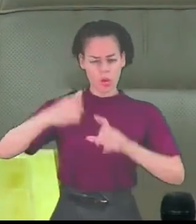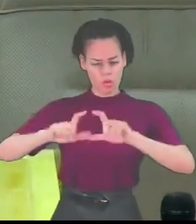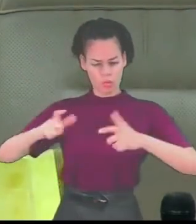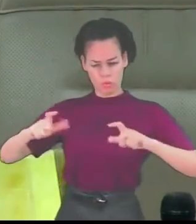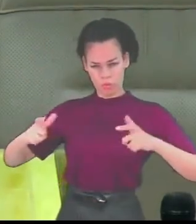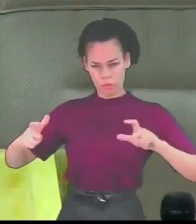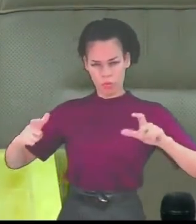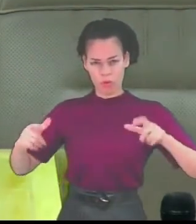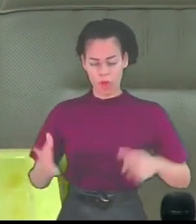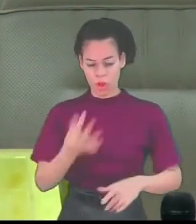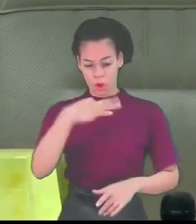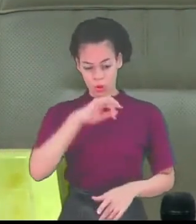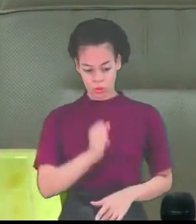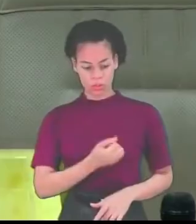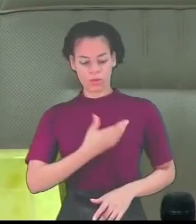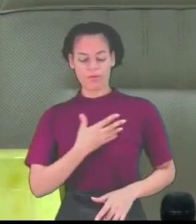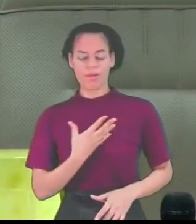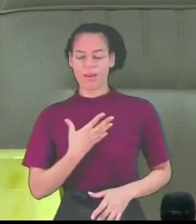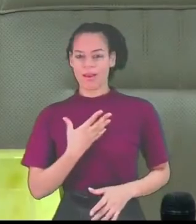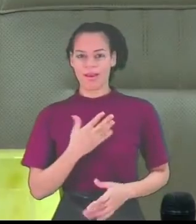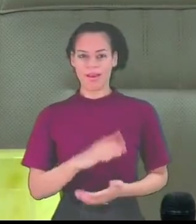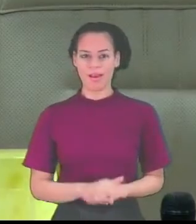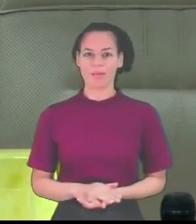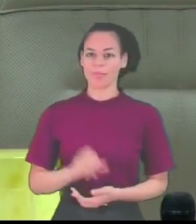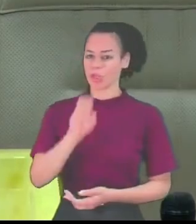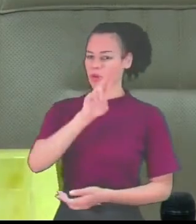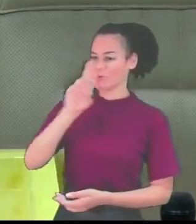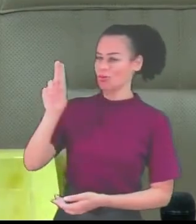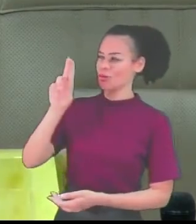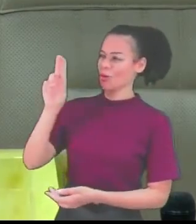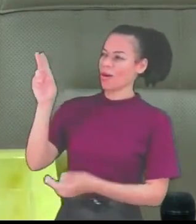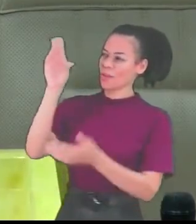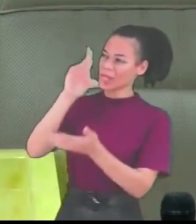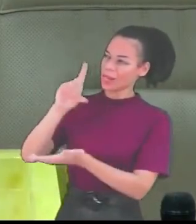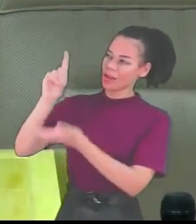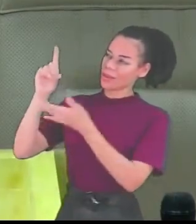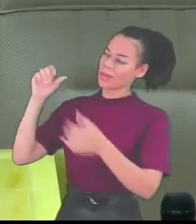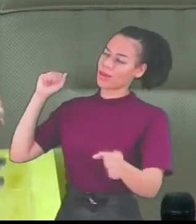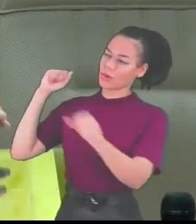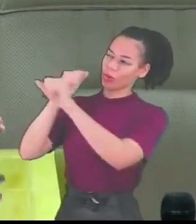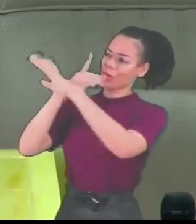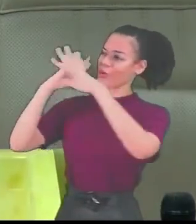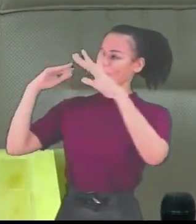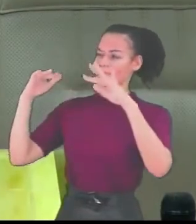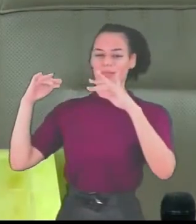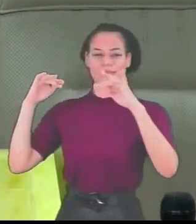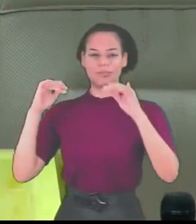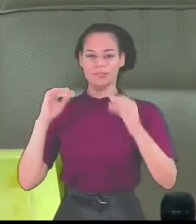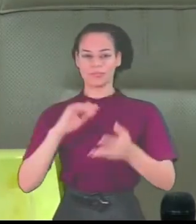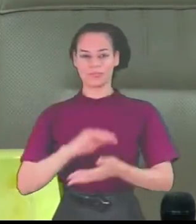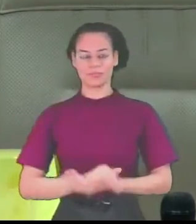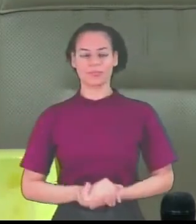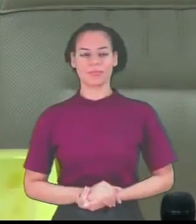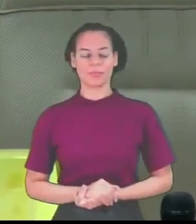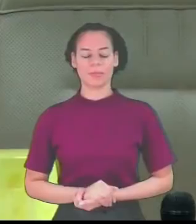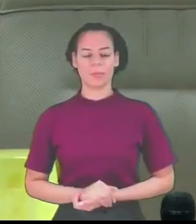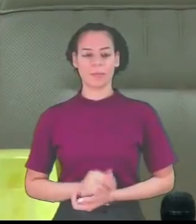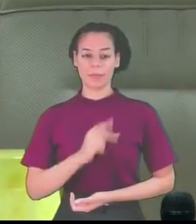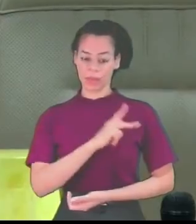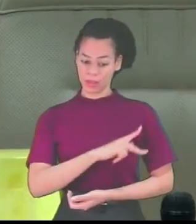são vistosos e o nome de uma carne reclassificado glória Jesus é o